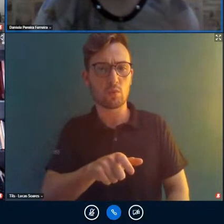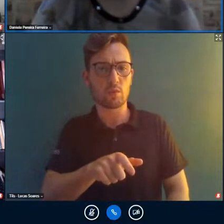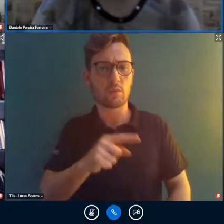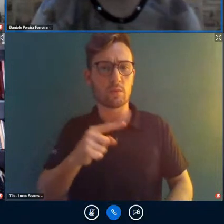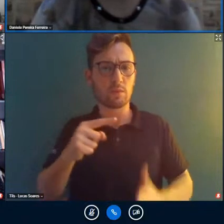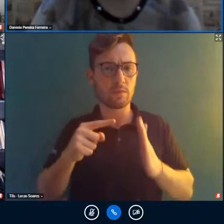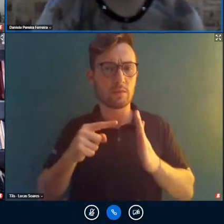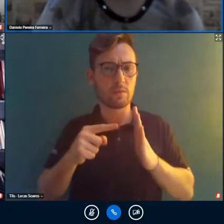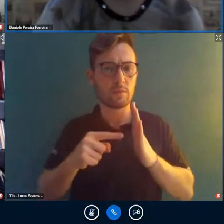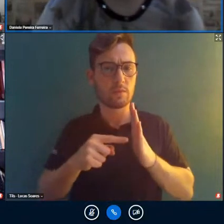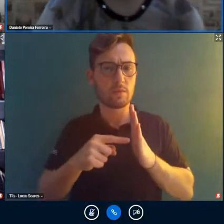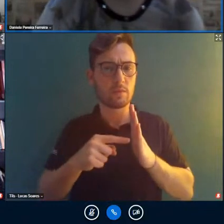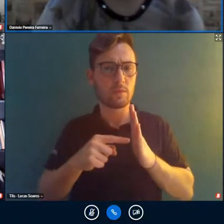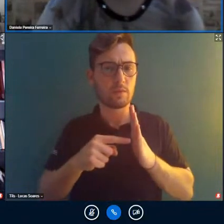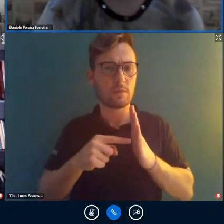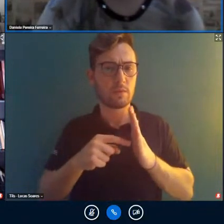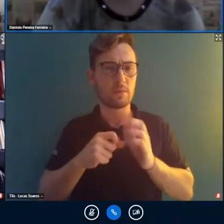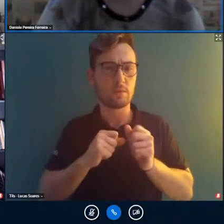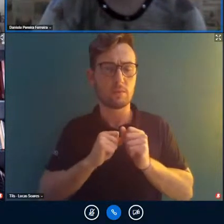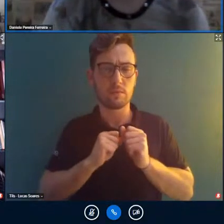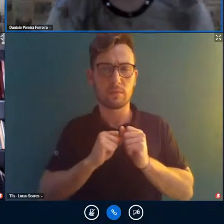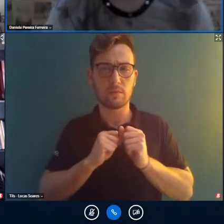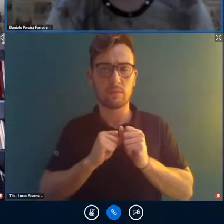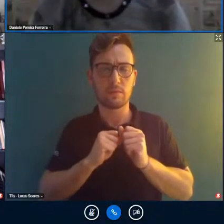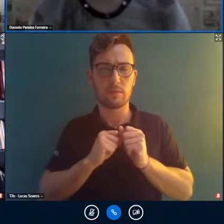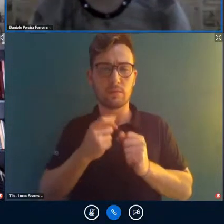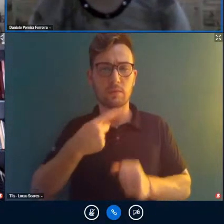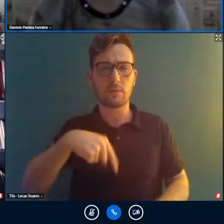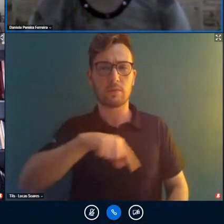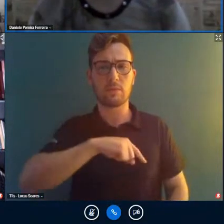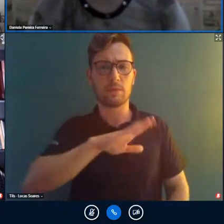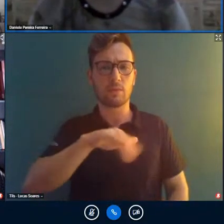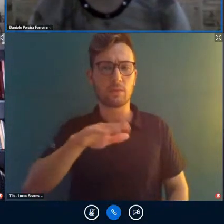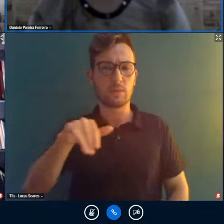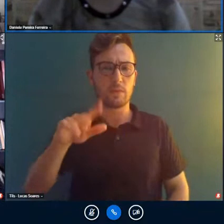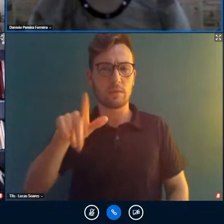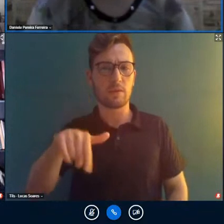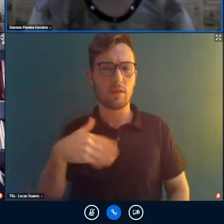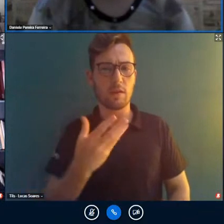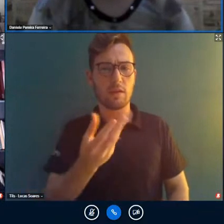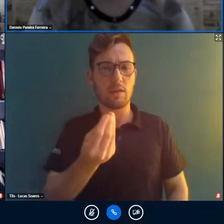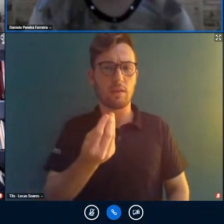primeiro, assim, os nossos alunos são muito